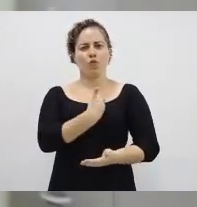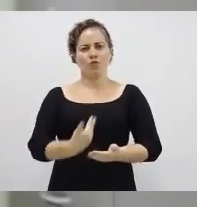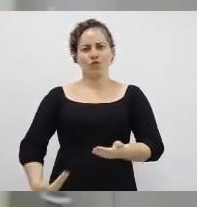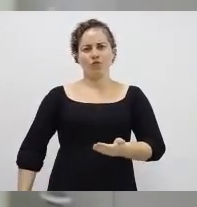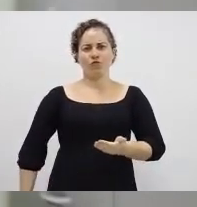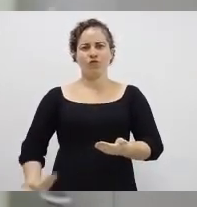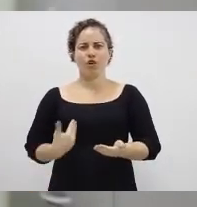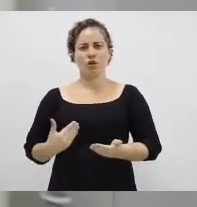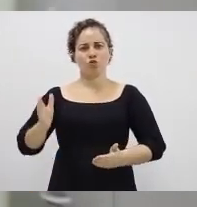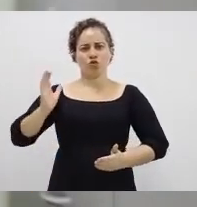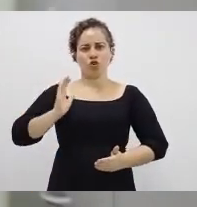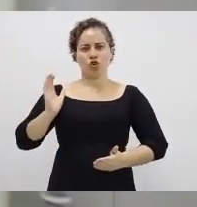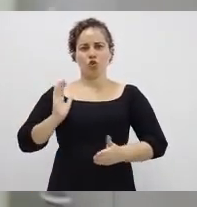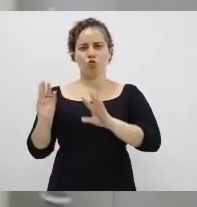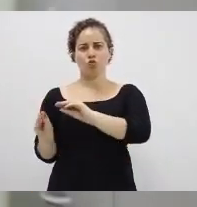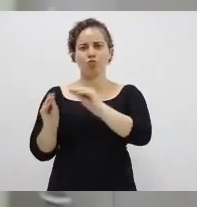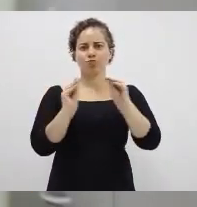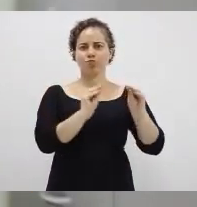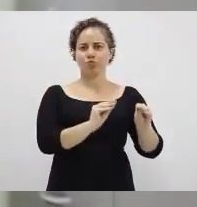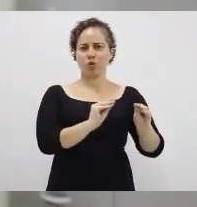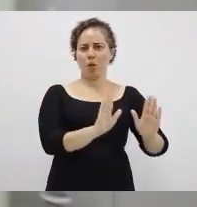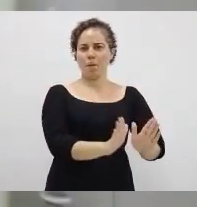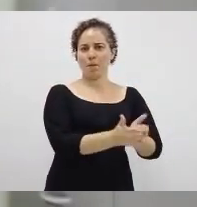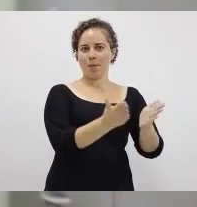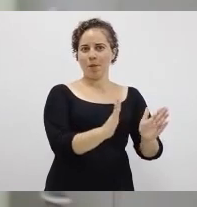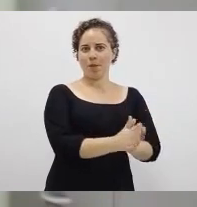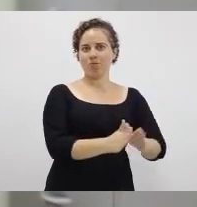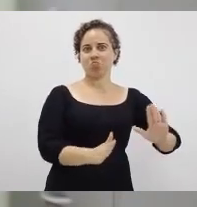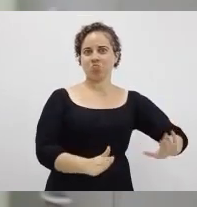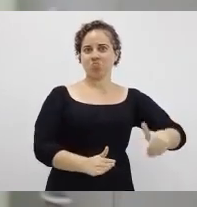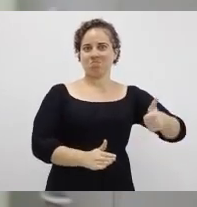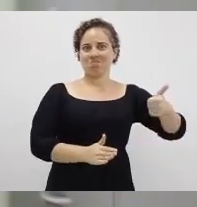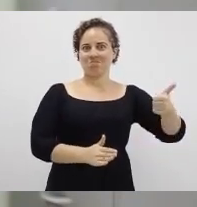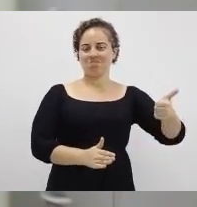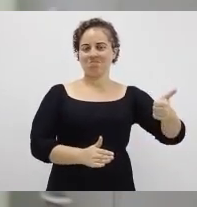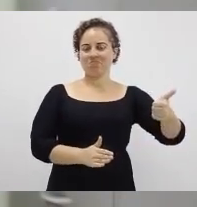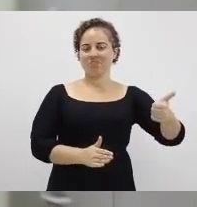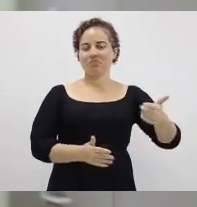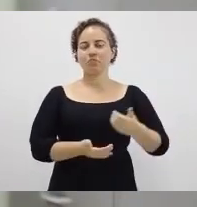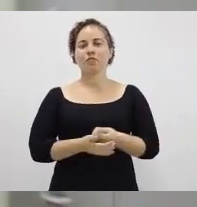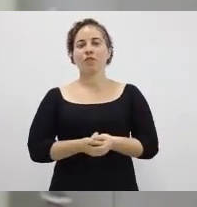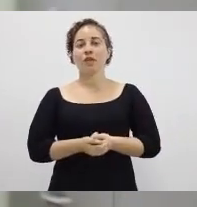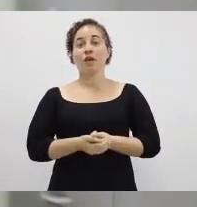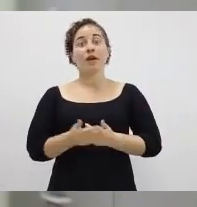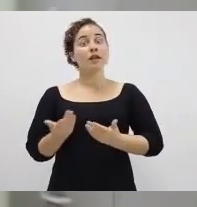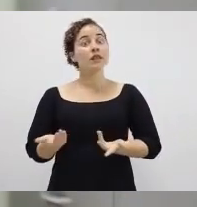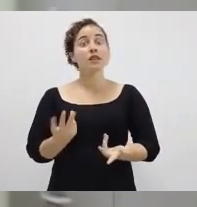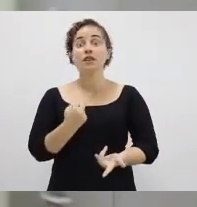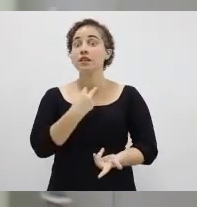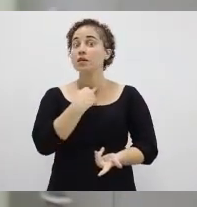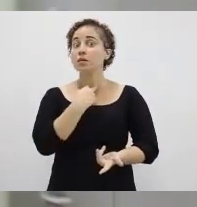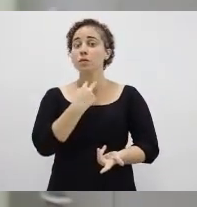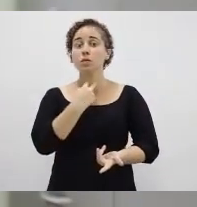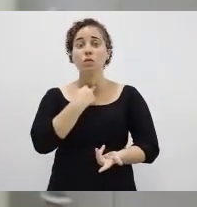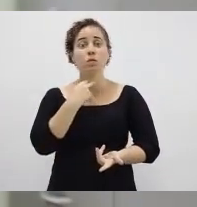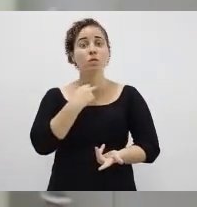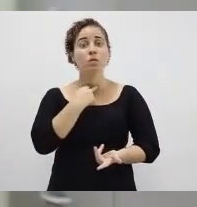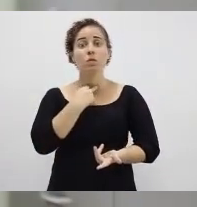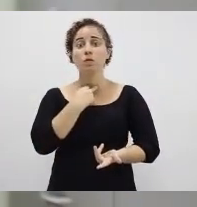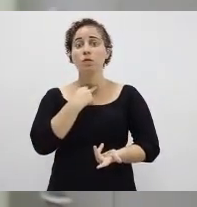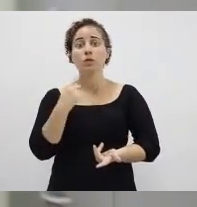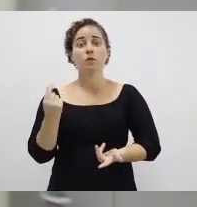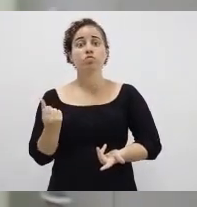dinheiro para os pobres. O governo entende que não é bom ter um desequilíbrio de renda entre